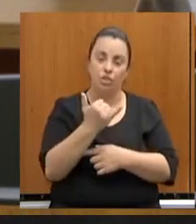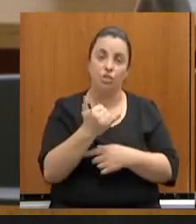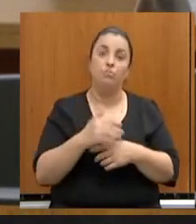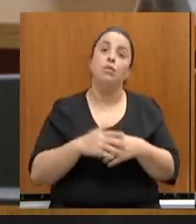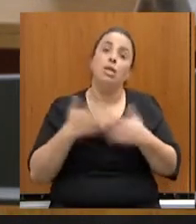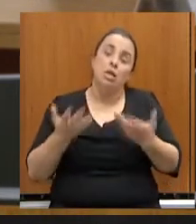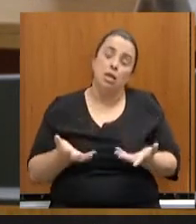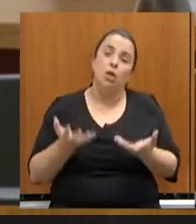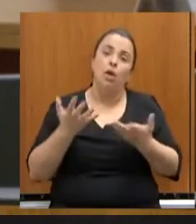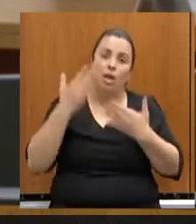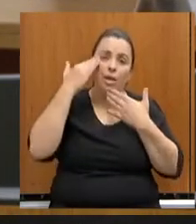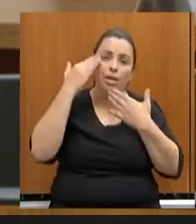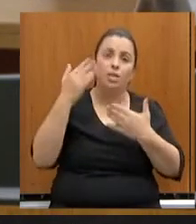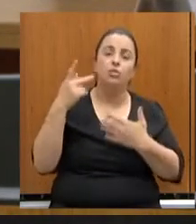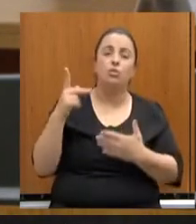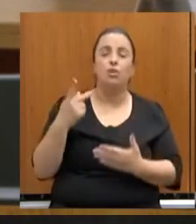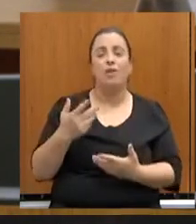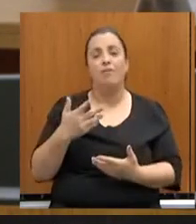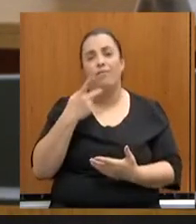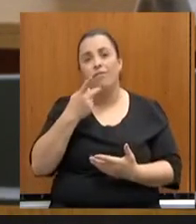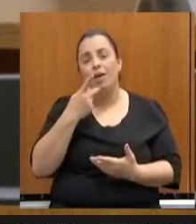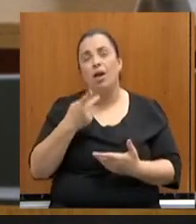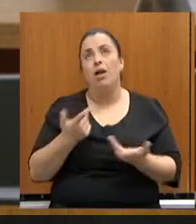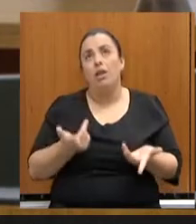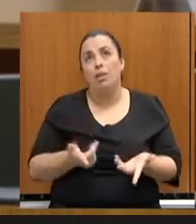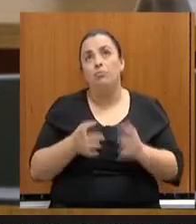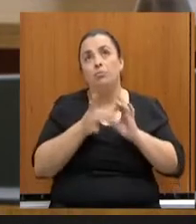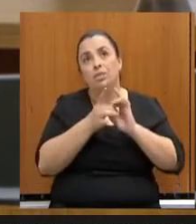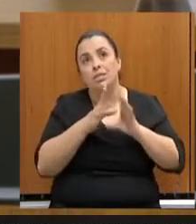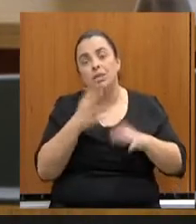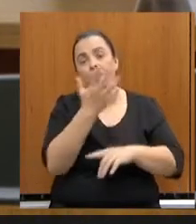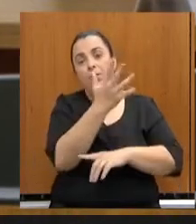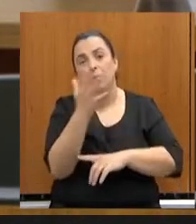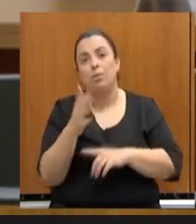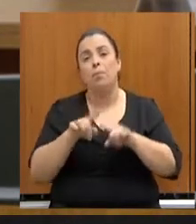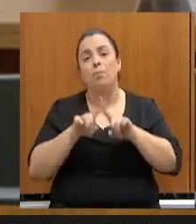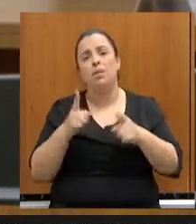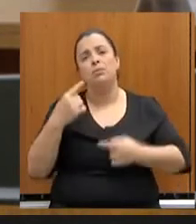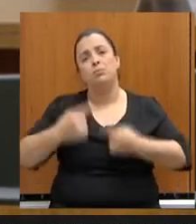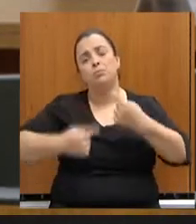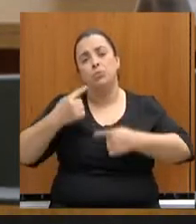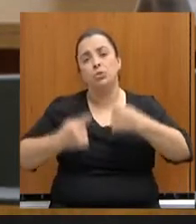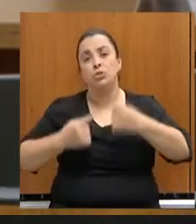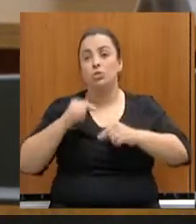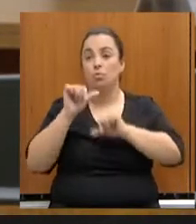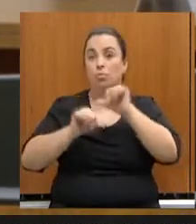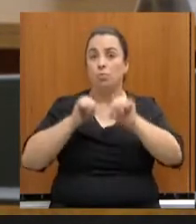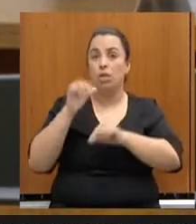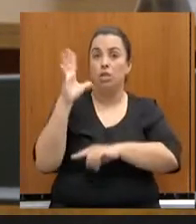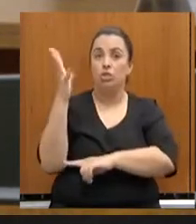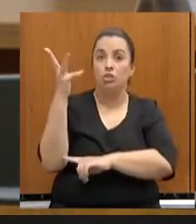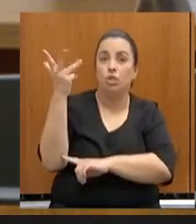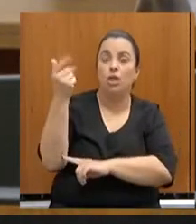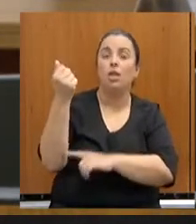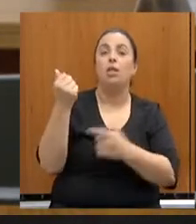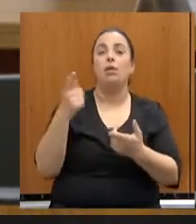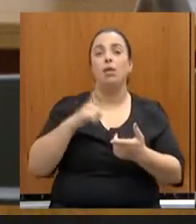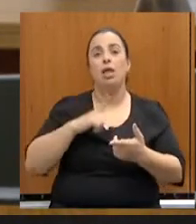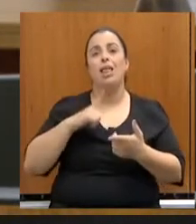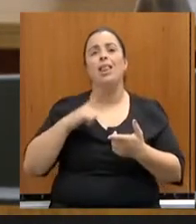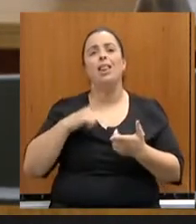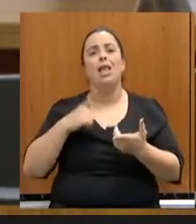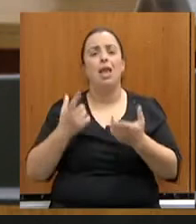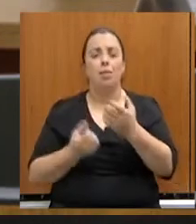e dizer que de fato não só na área de licenciamento ambiental Mas na nossa política de mudanças climáticas a diversificação da matriz energética